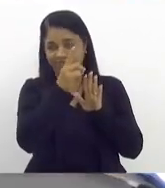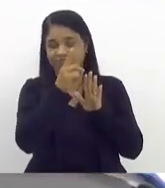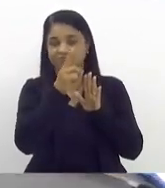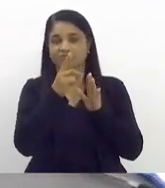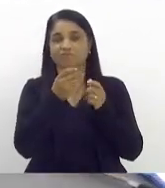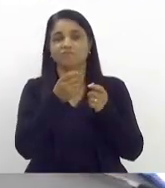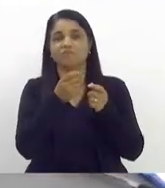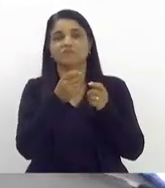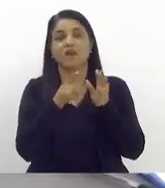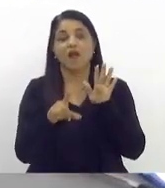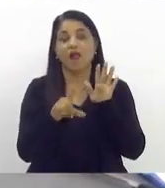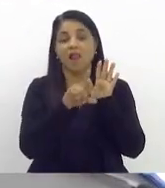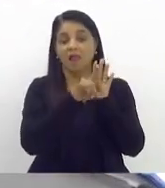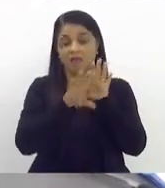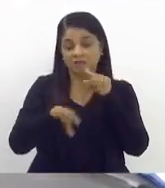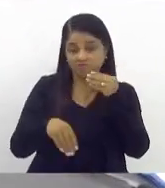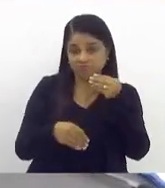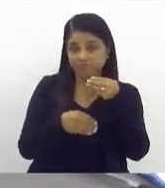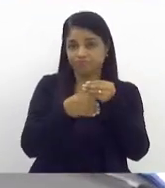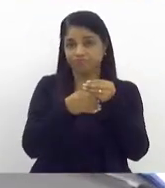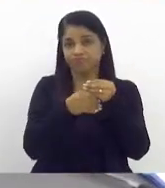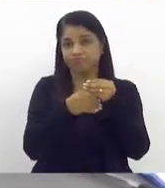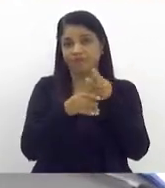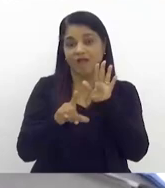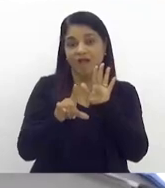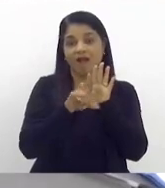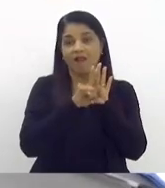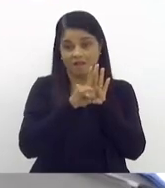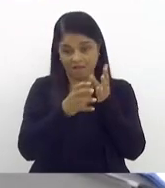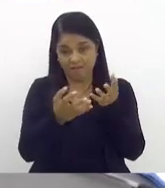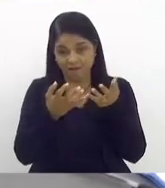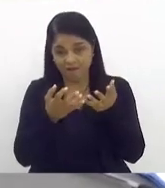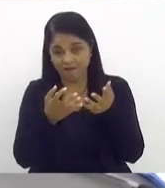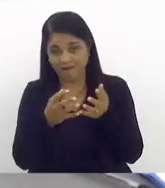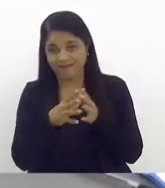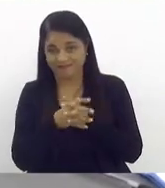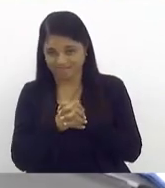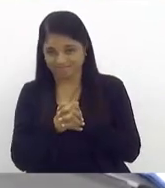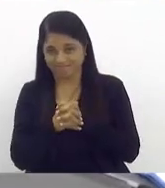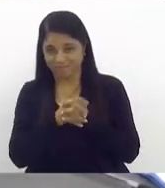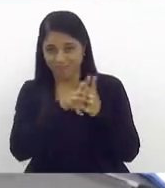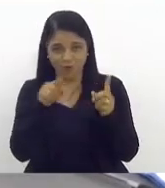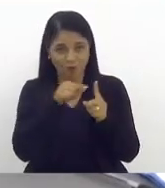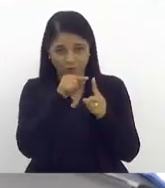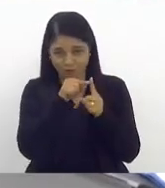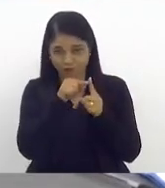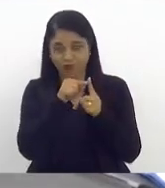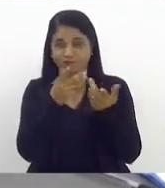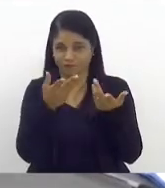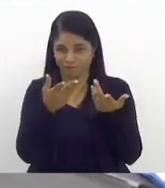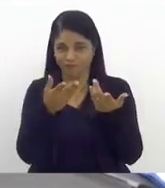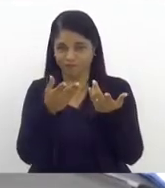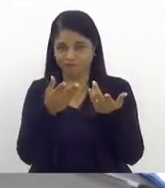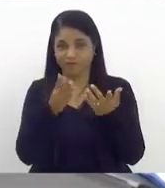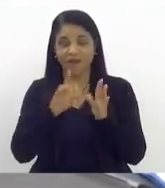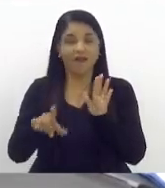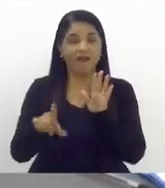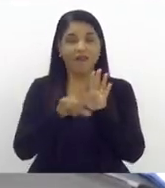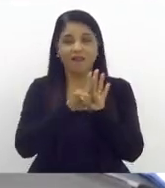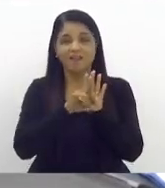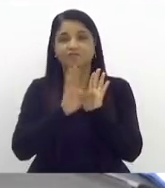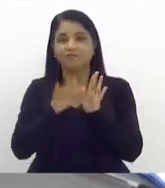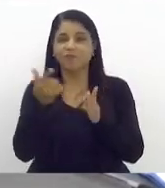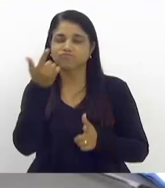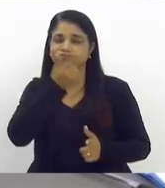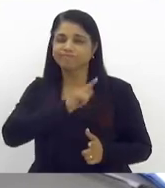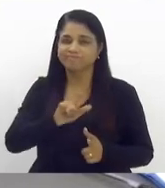atual, incorporando o que a nossa lei pretende. Então, ele, na verdade, essa lei já conseguiu